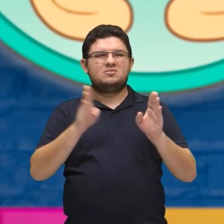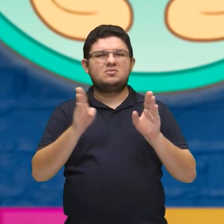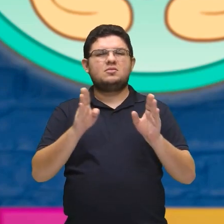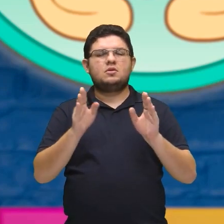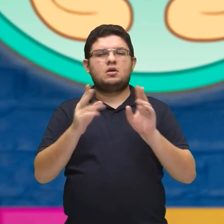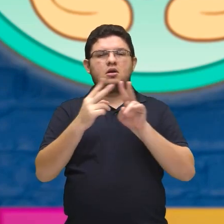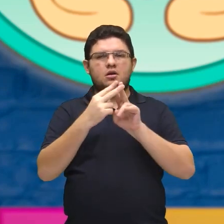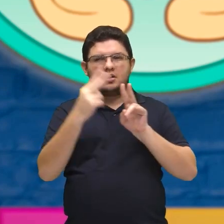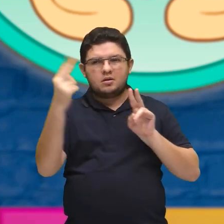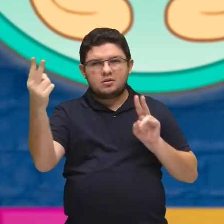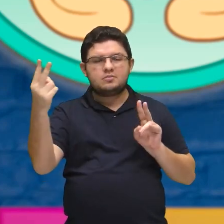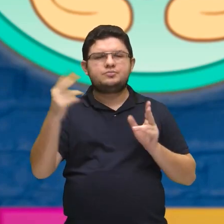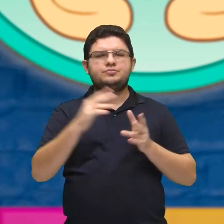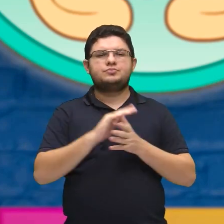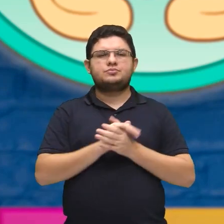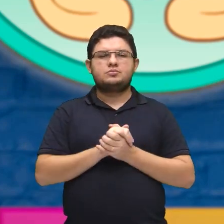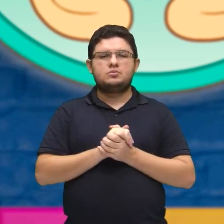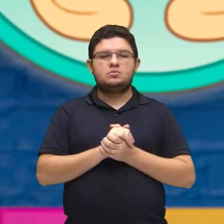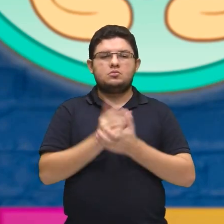estudos estão